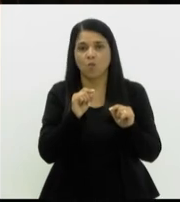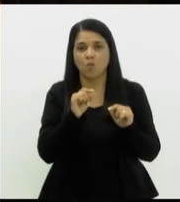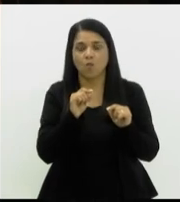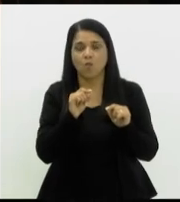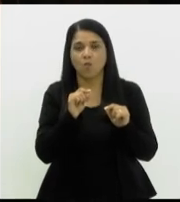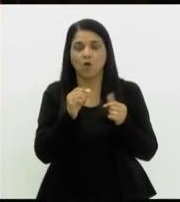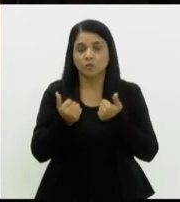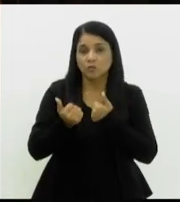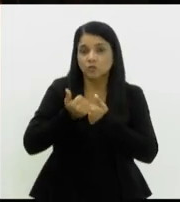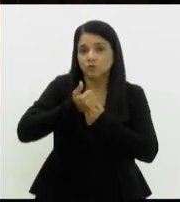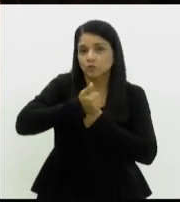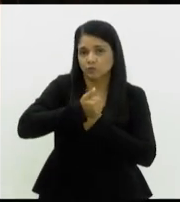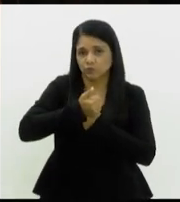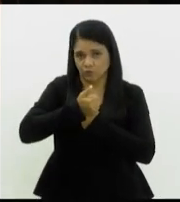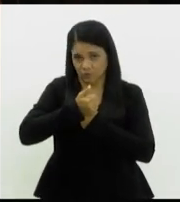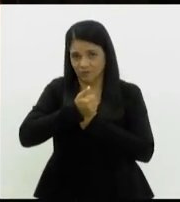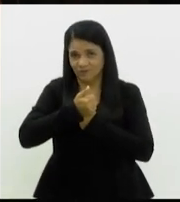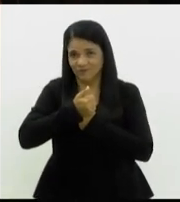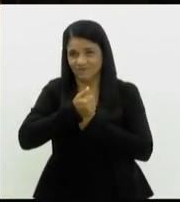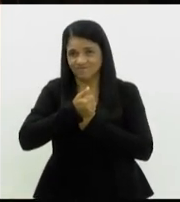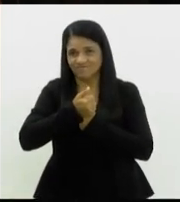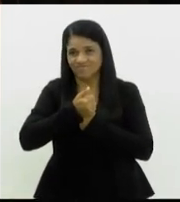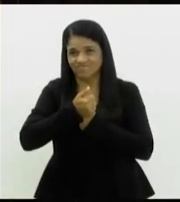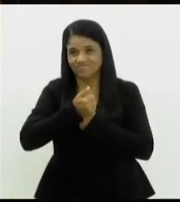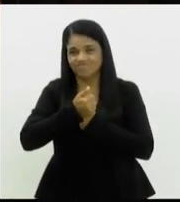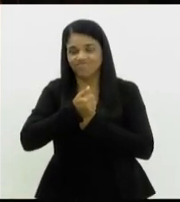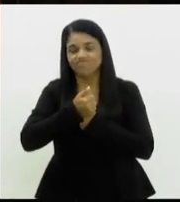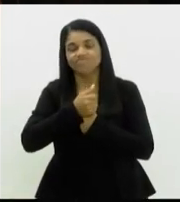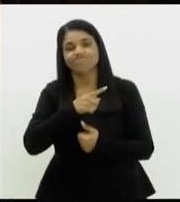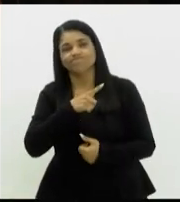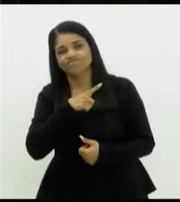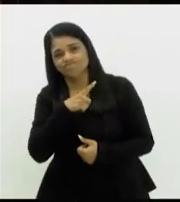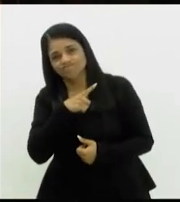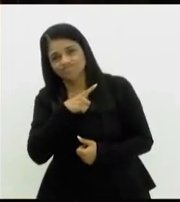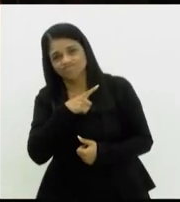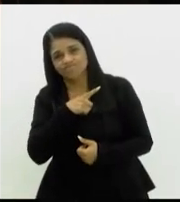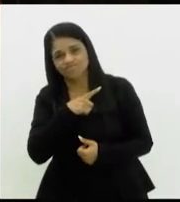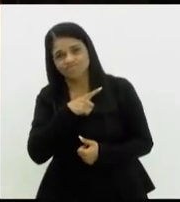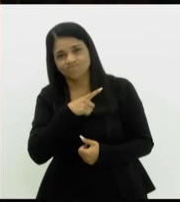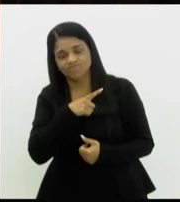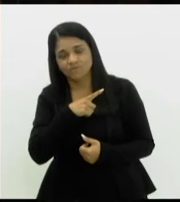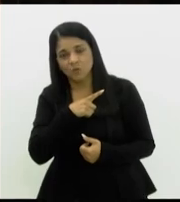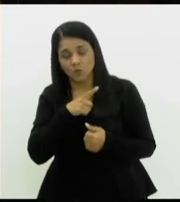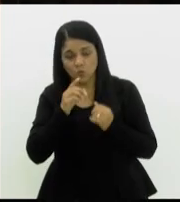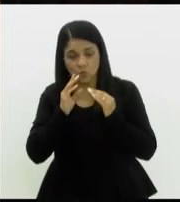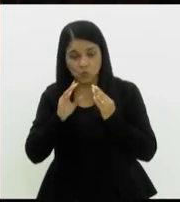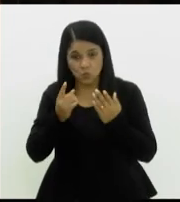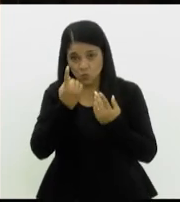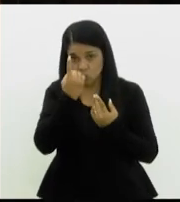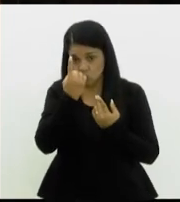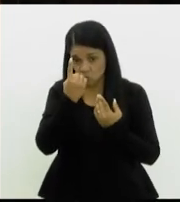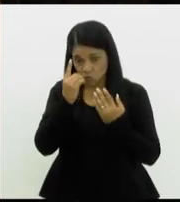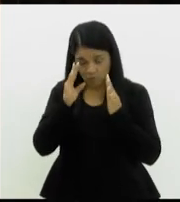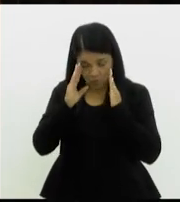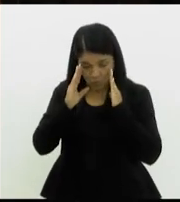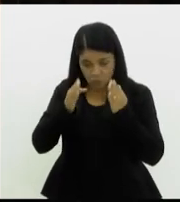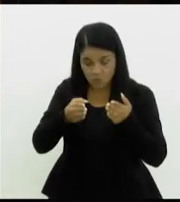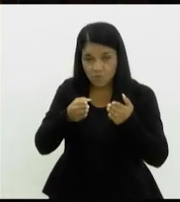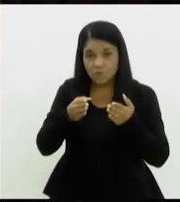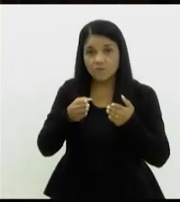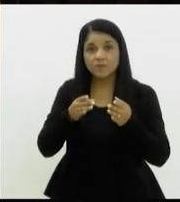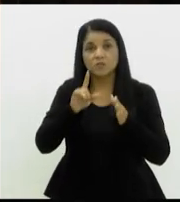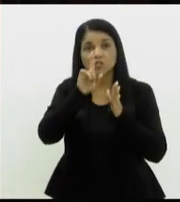das substituições, a gente ter uma via de mão única, onde se diminui o pagamento de